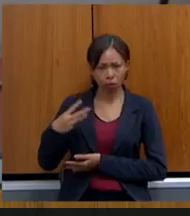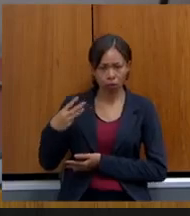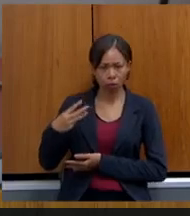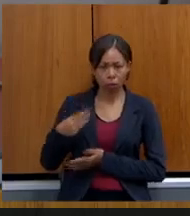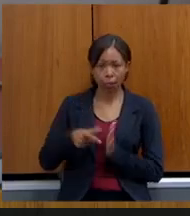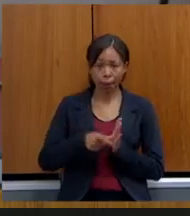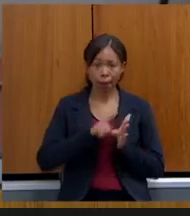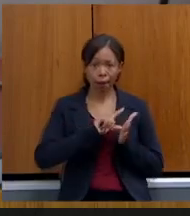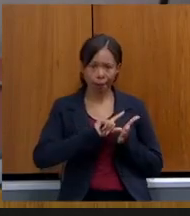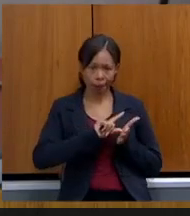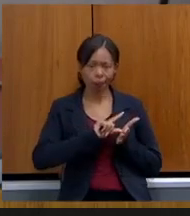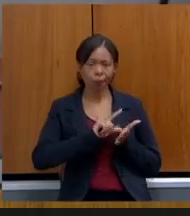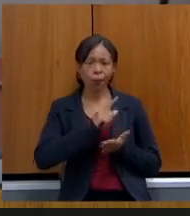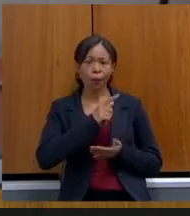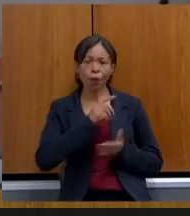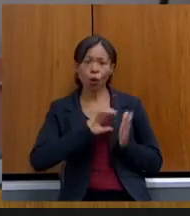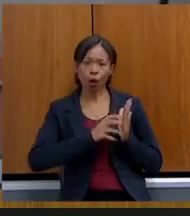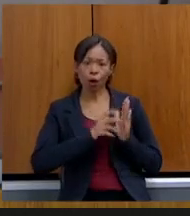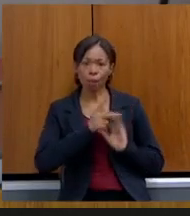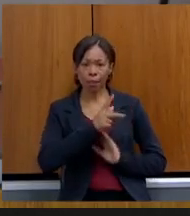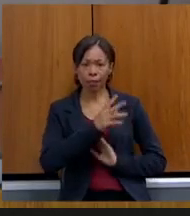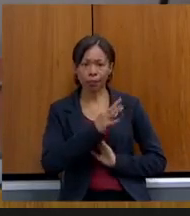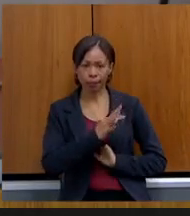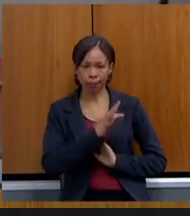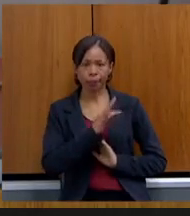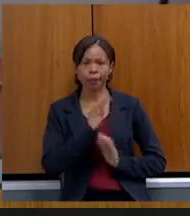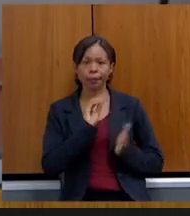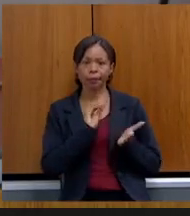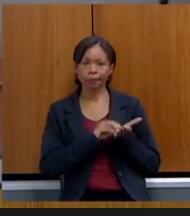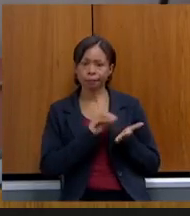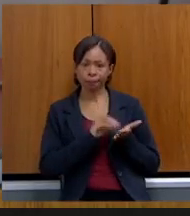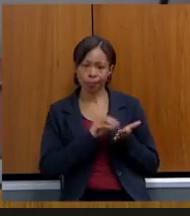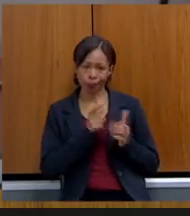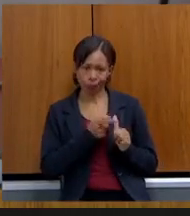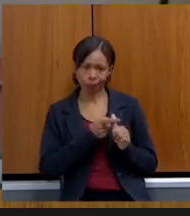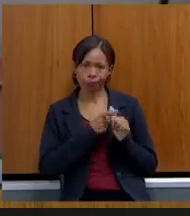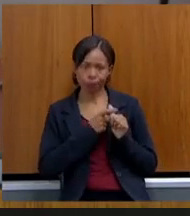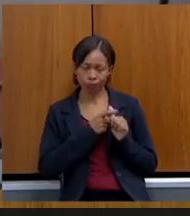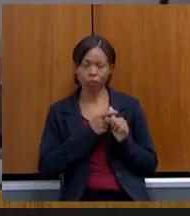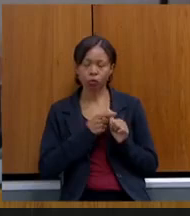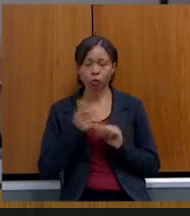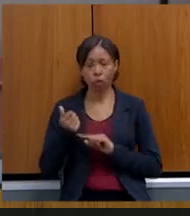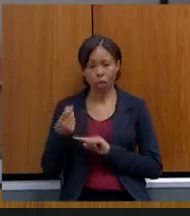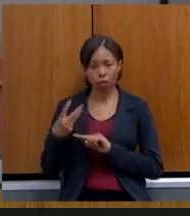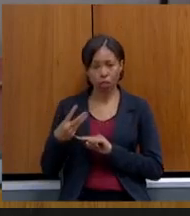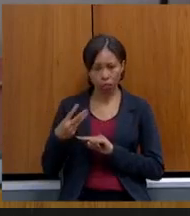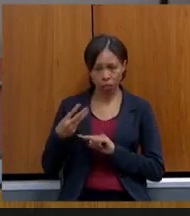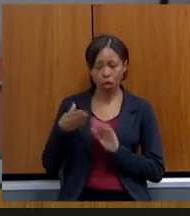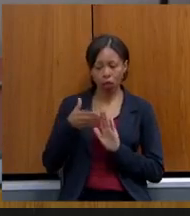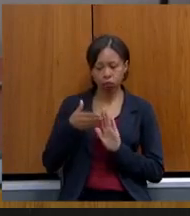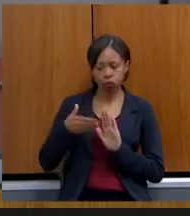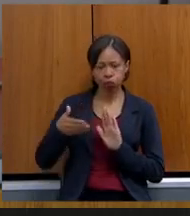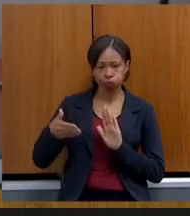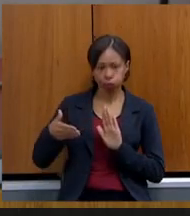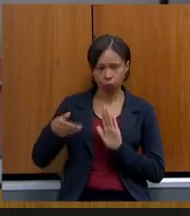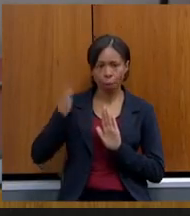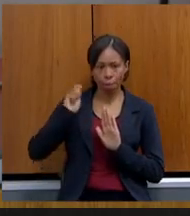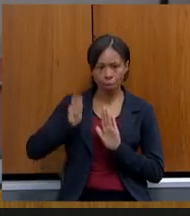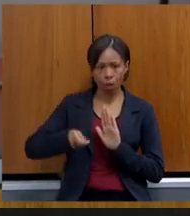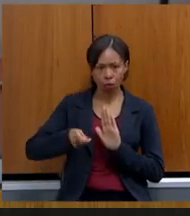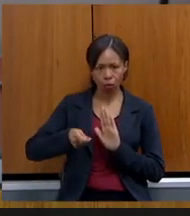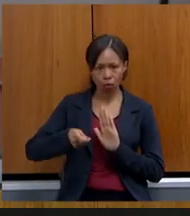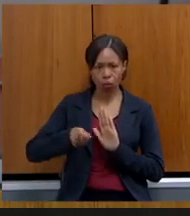devido né o 13º regular dos anos e concluiu o pagamento né em